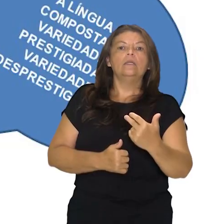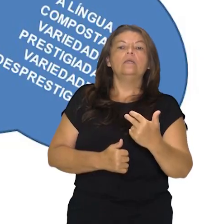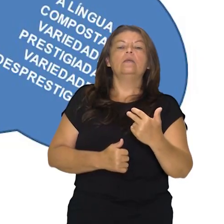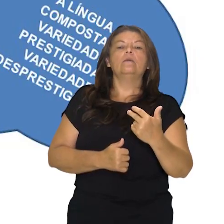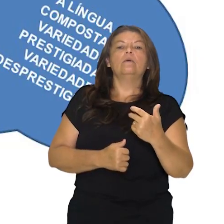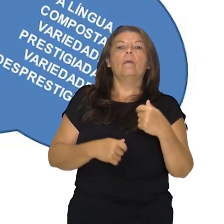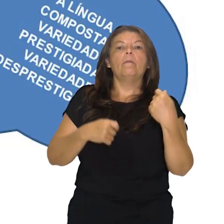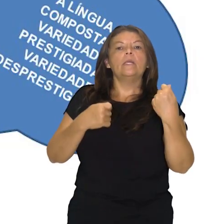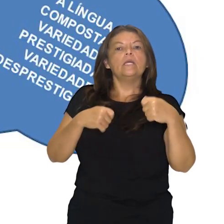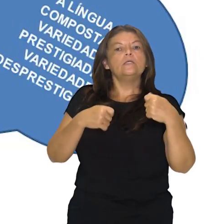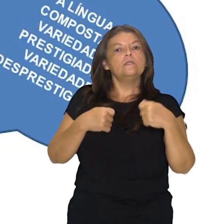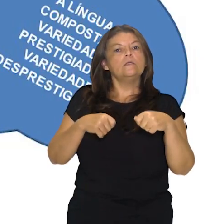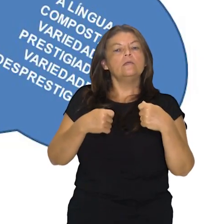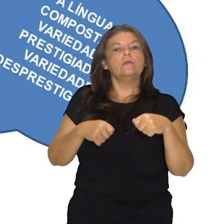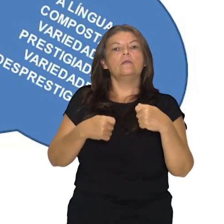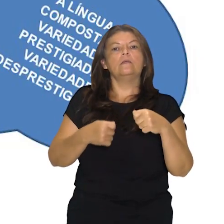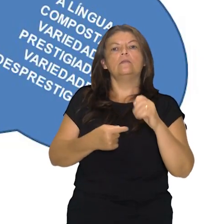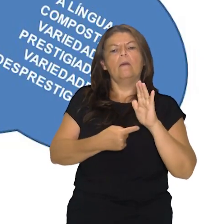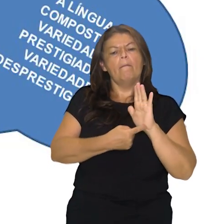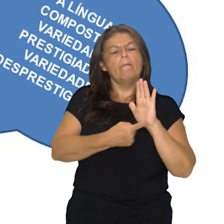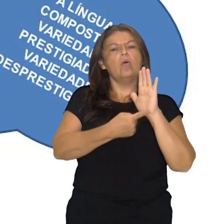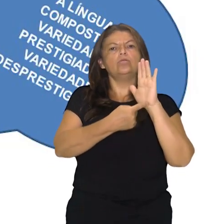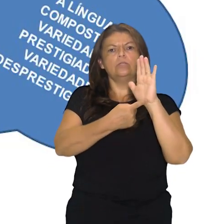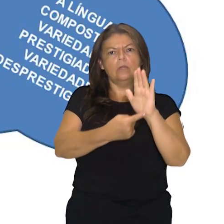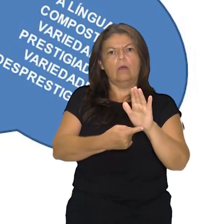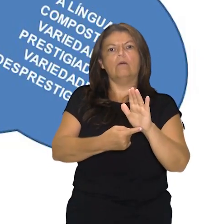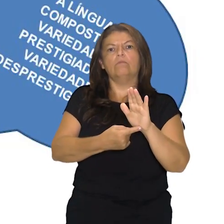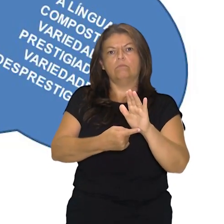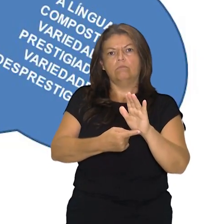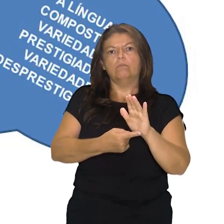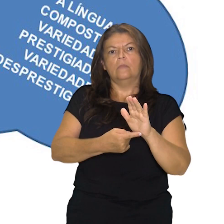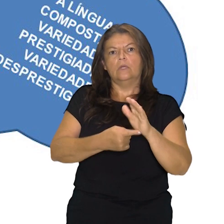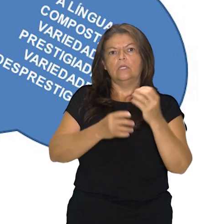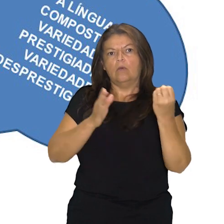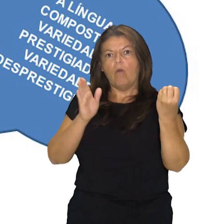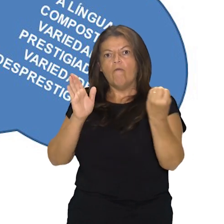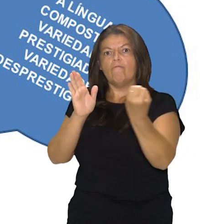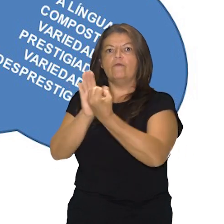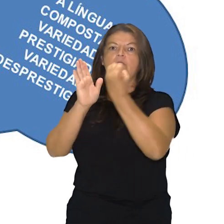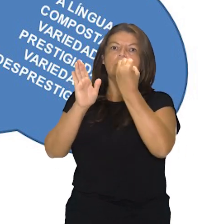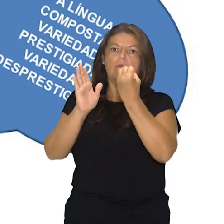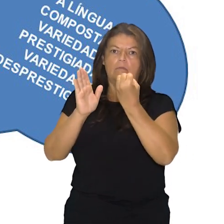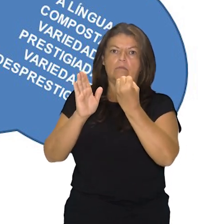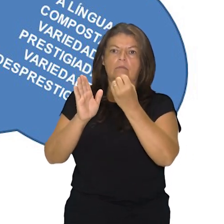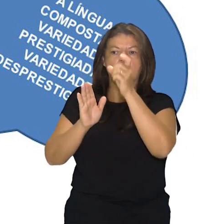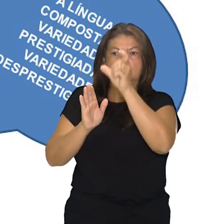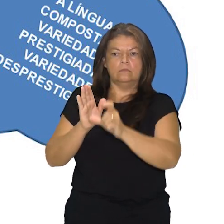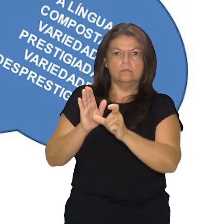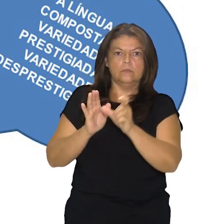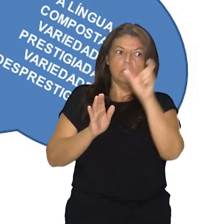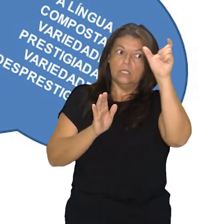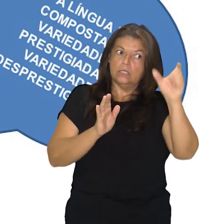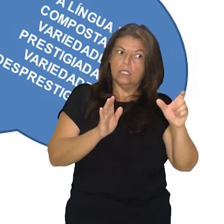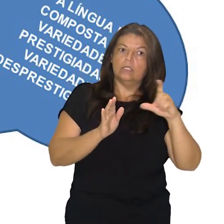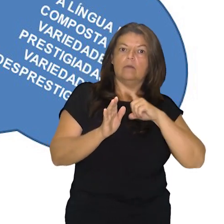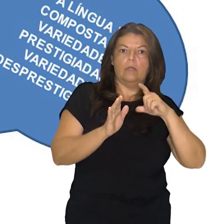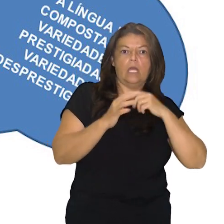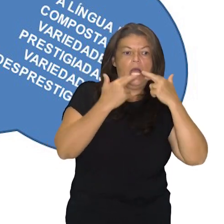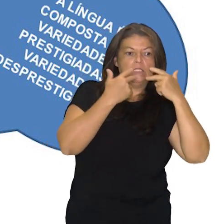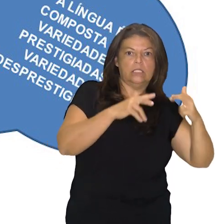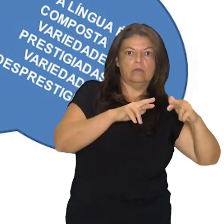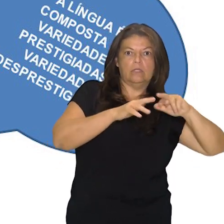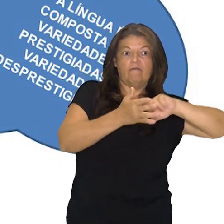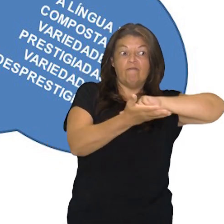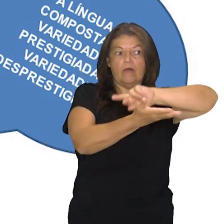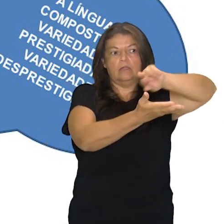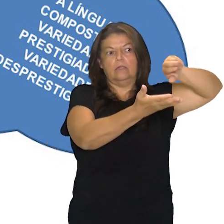precisa ser vista dessa forma. Existe a norma padrão, que nós já vimos que é a norma oficial. Existem também as variedades de prestígio, que